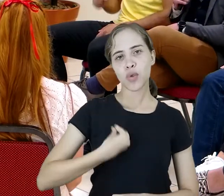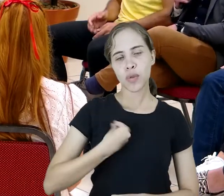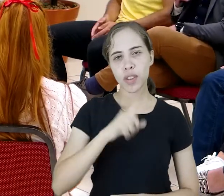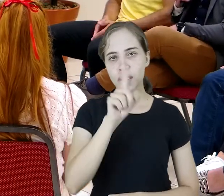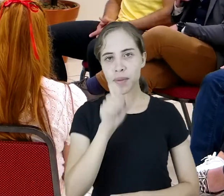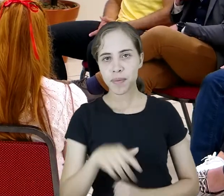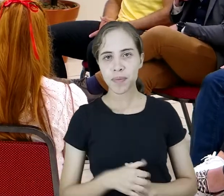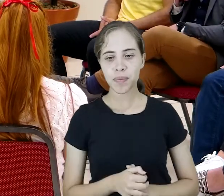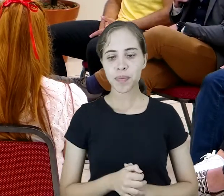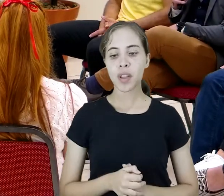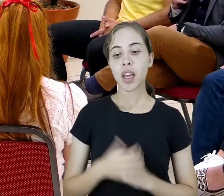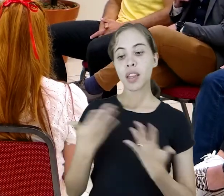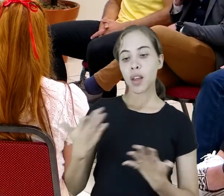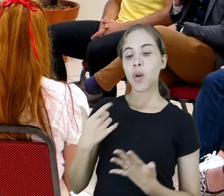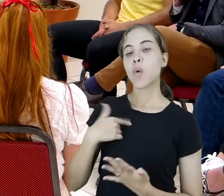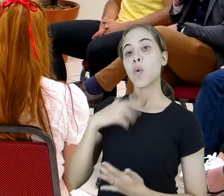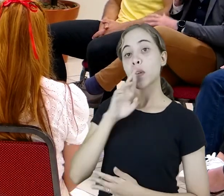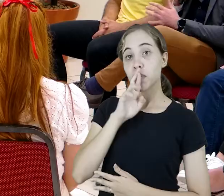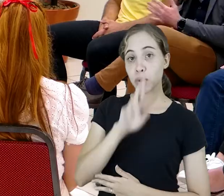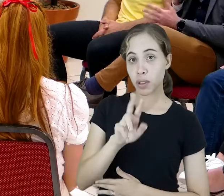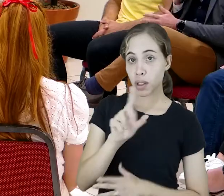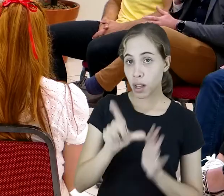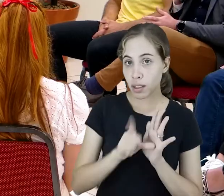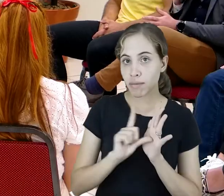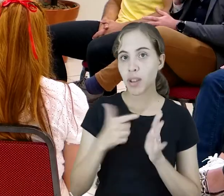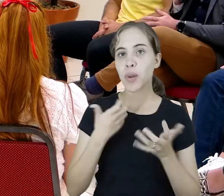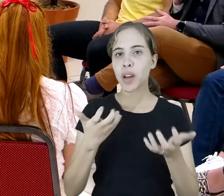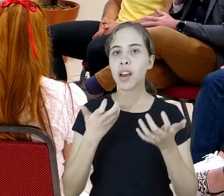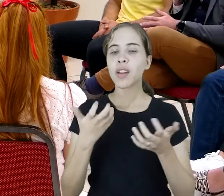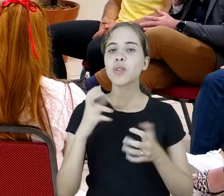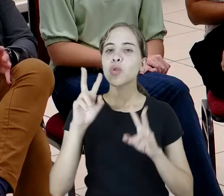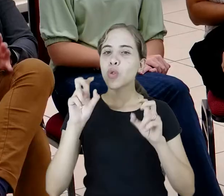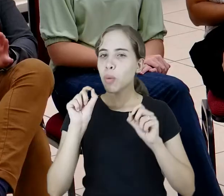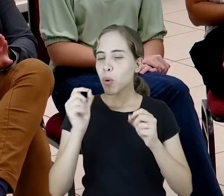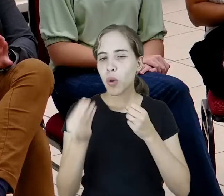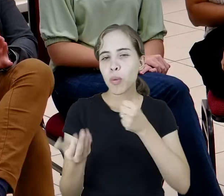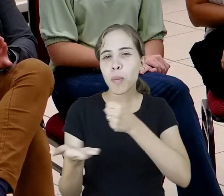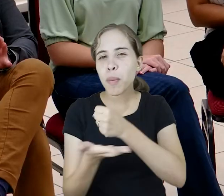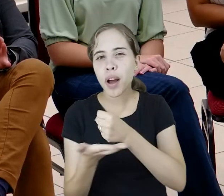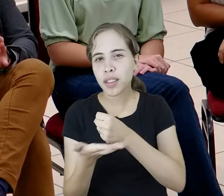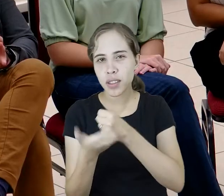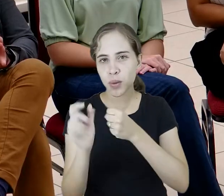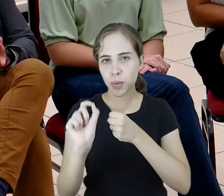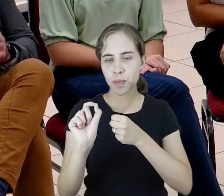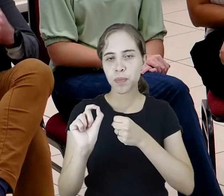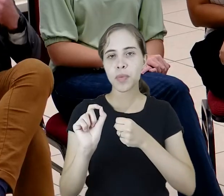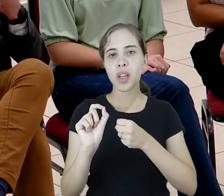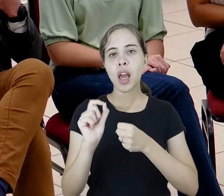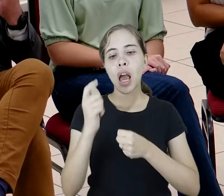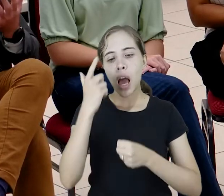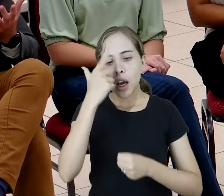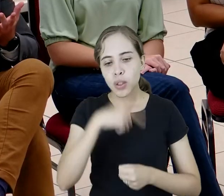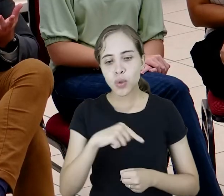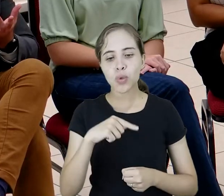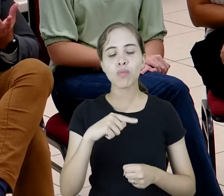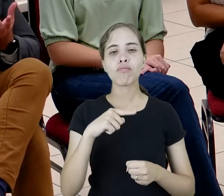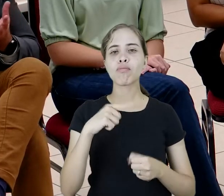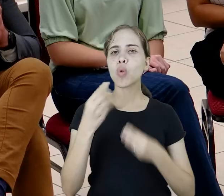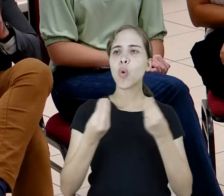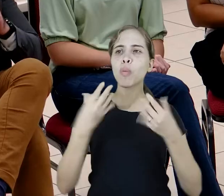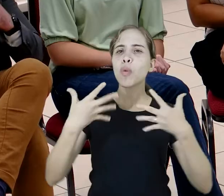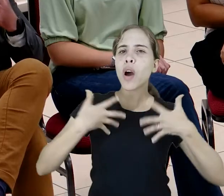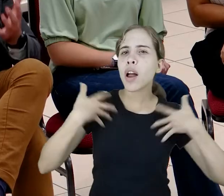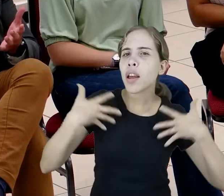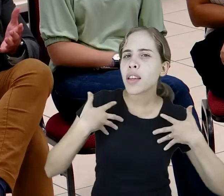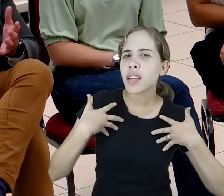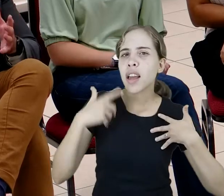Antes de eu responder a pergunta diretamente, eu gostaria de criar uma base para minha resposta. Eu acho que a gente, para poder ter alegria no Instituto, é